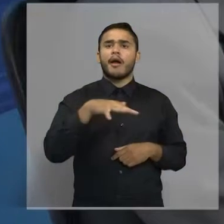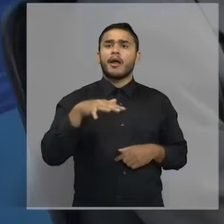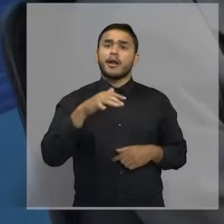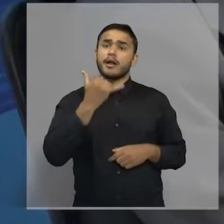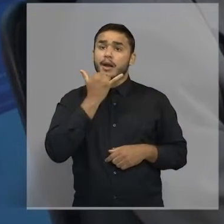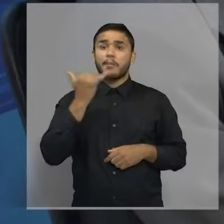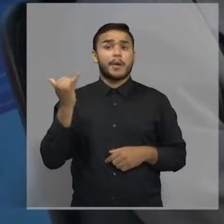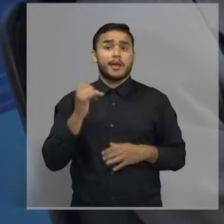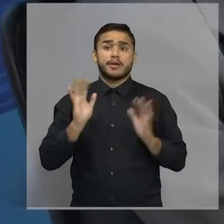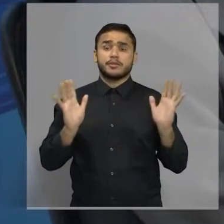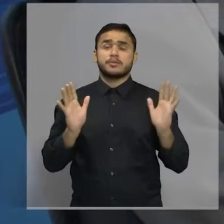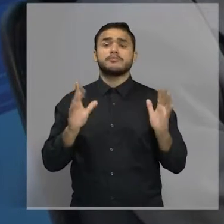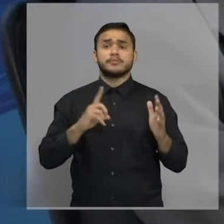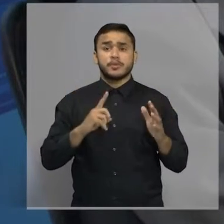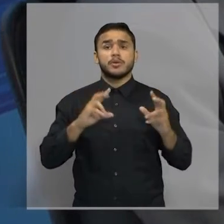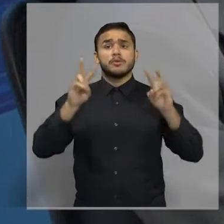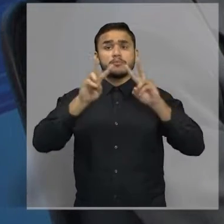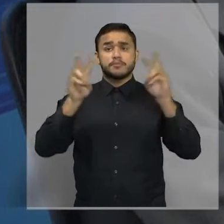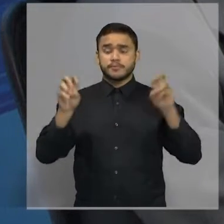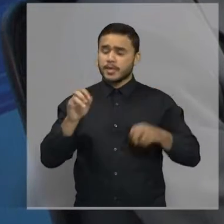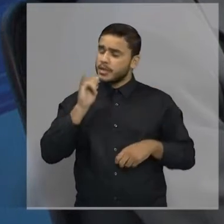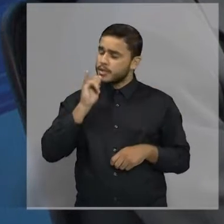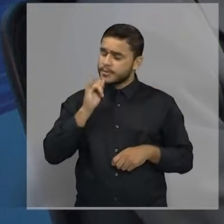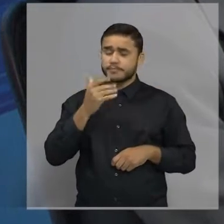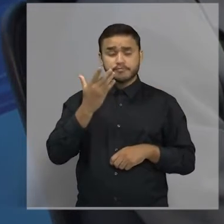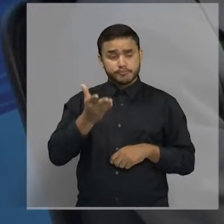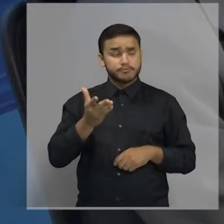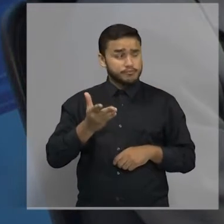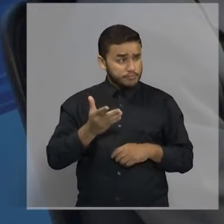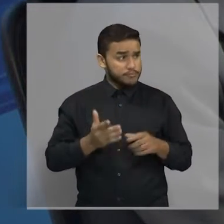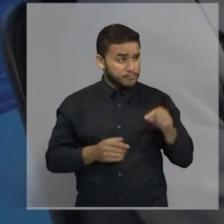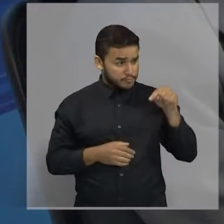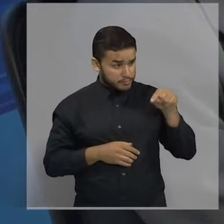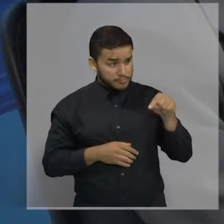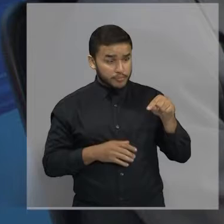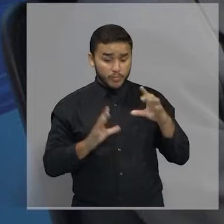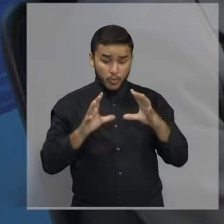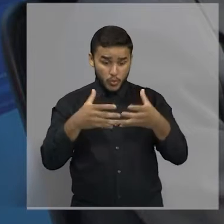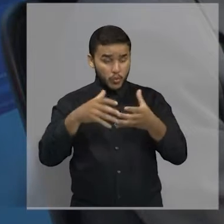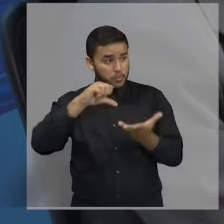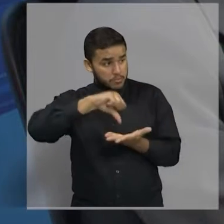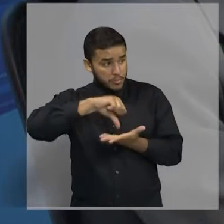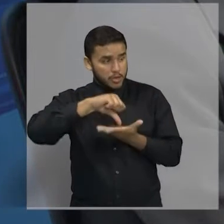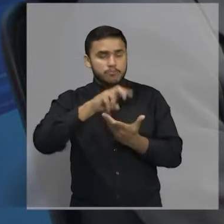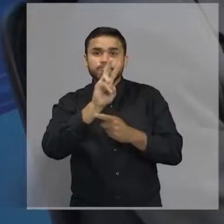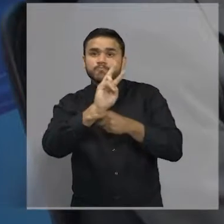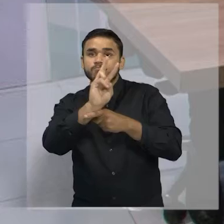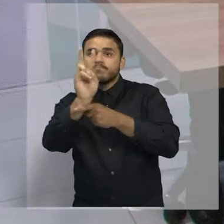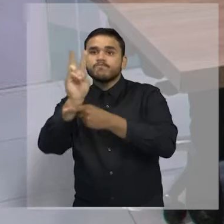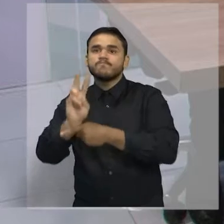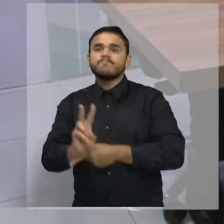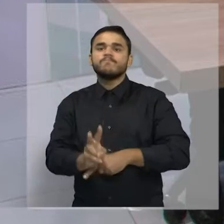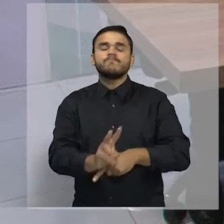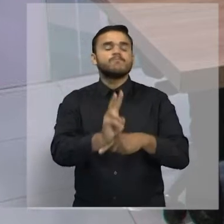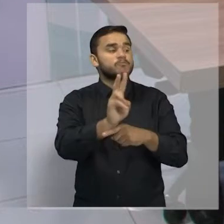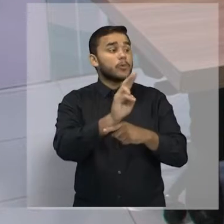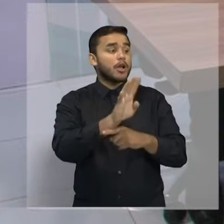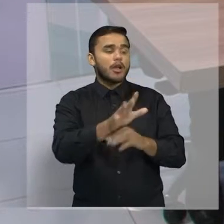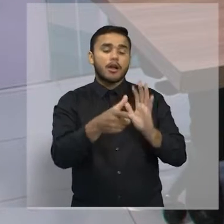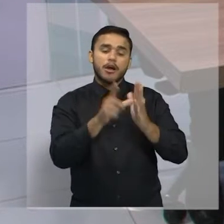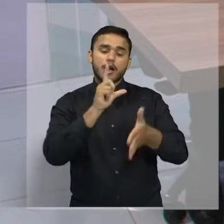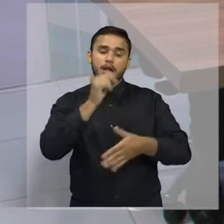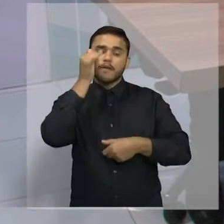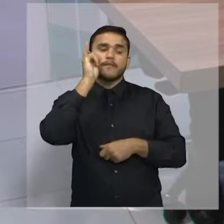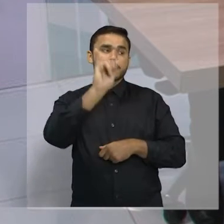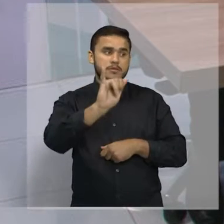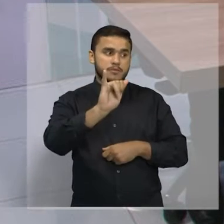já colocou, e um ponto especial é que o observatório ele pode ser muito importante, Arnaldo, de